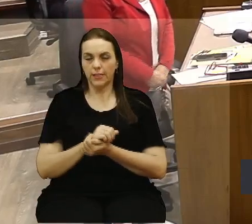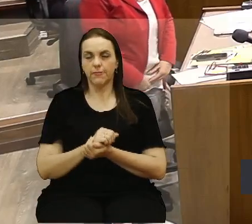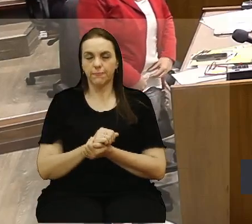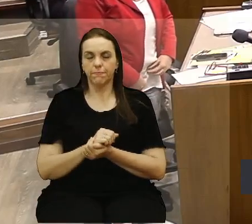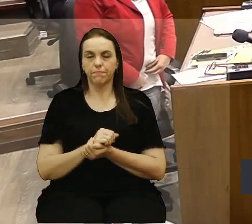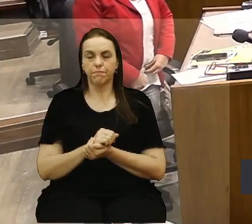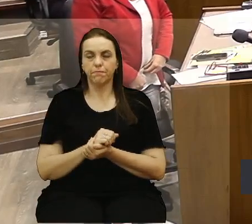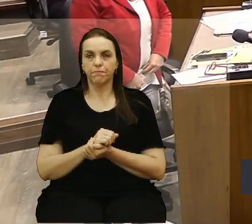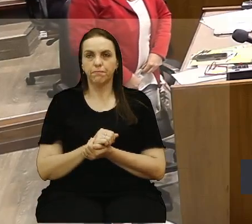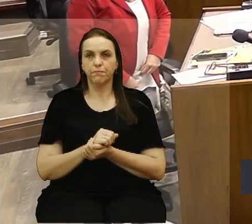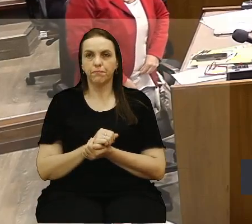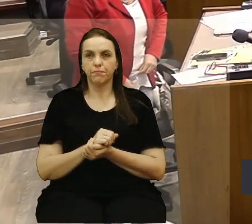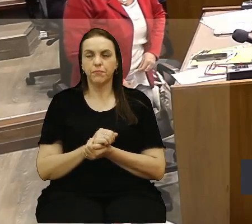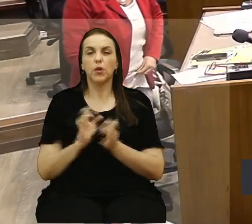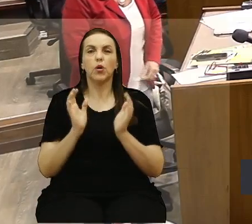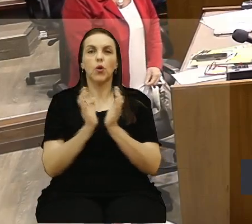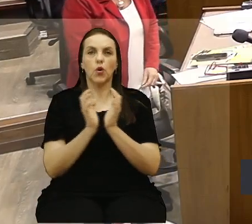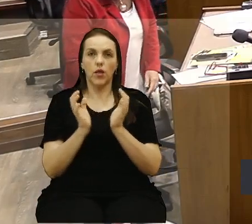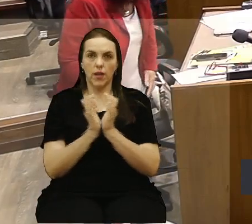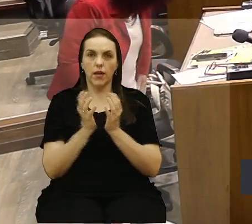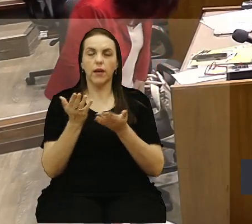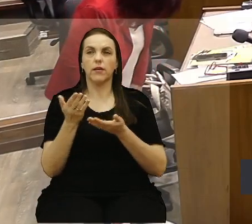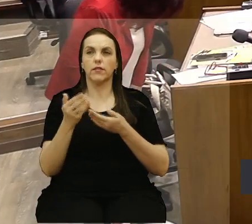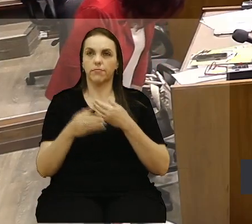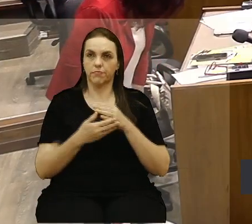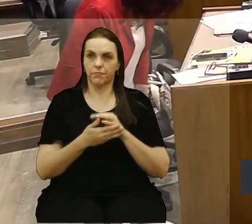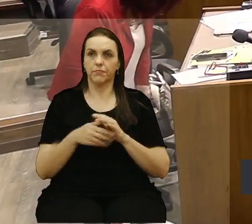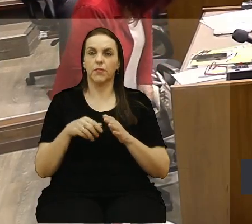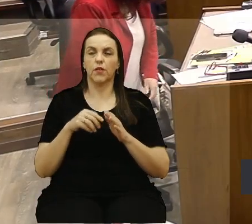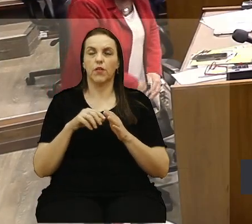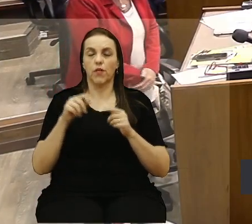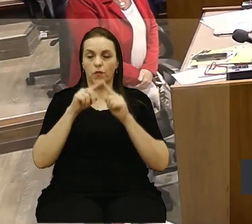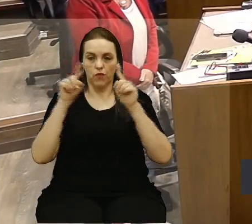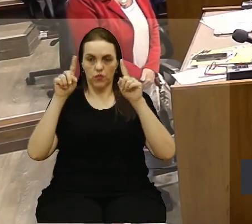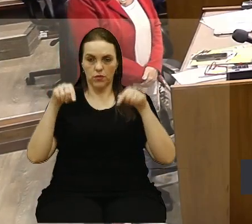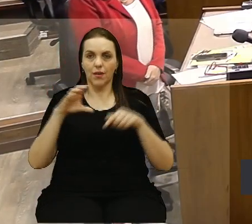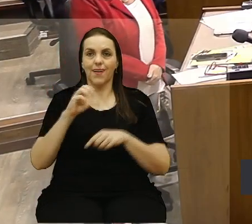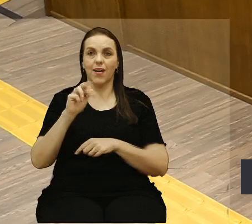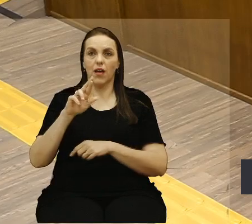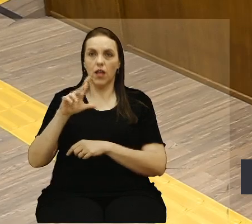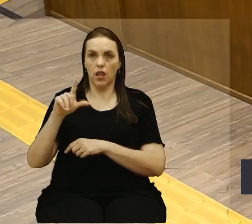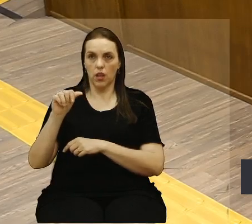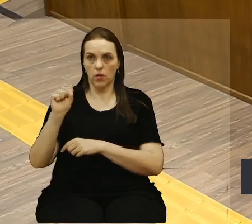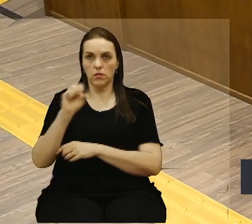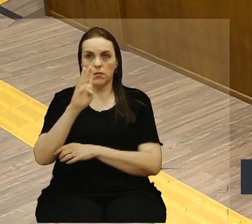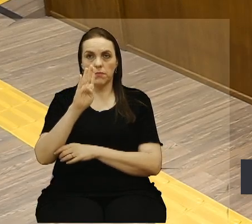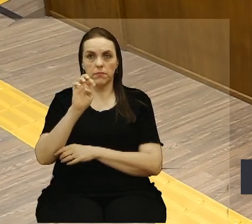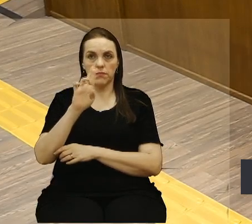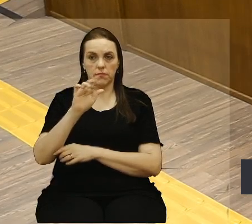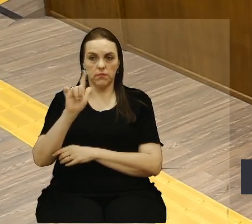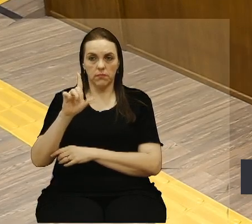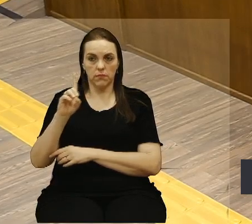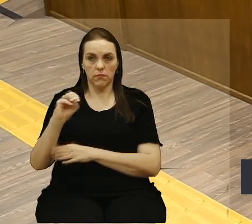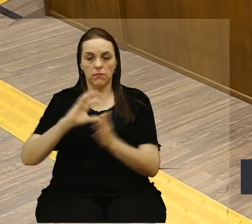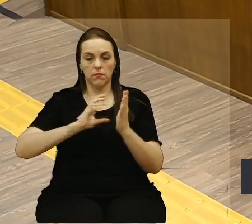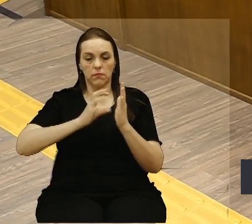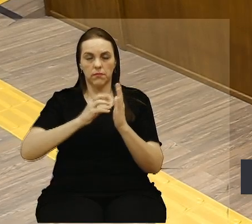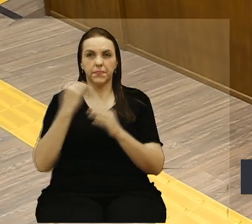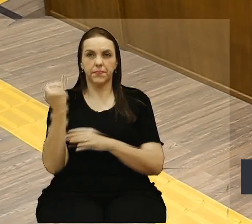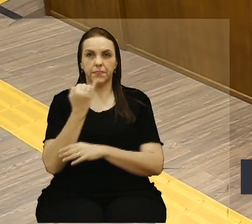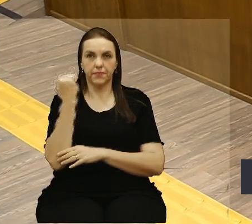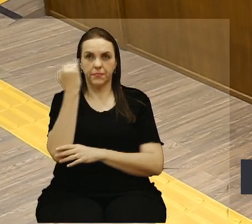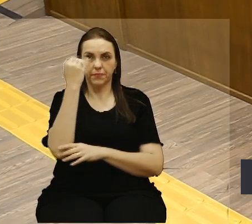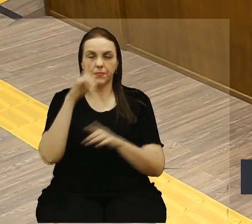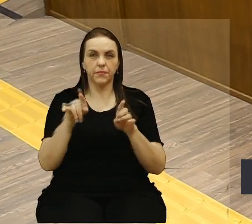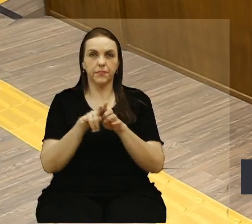Obrigado, colega servidor Carlos Beraldo, acho que traz dados muito relevantes, né? E